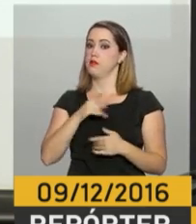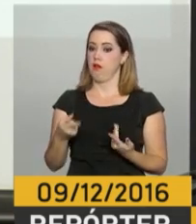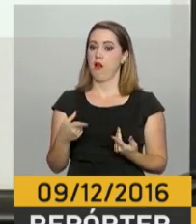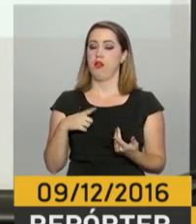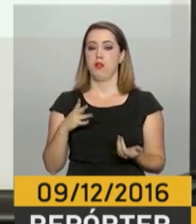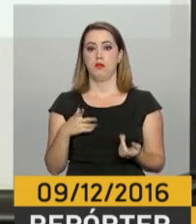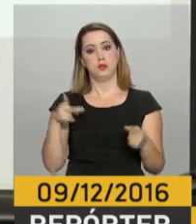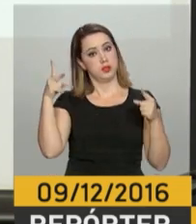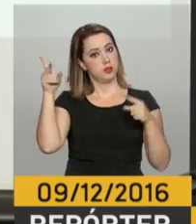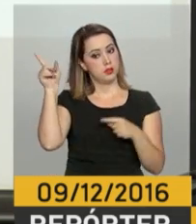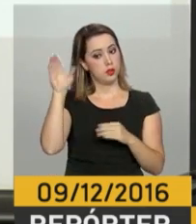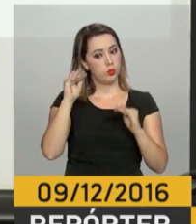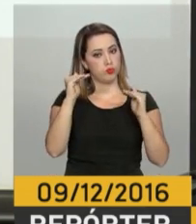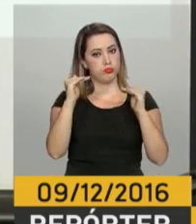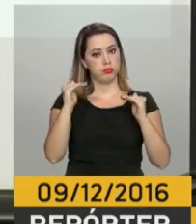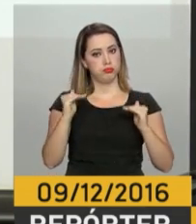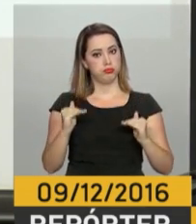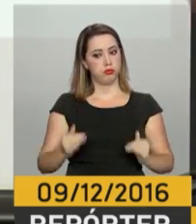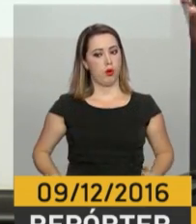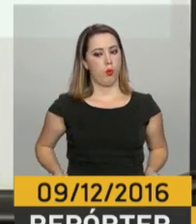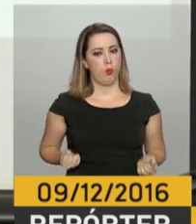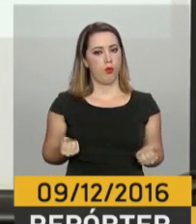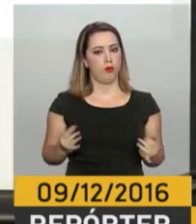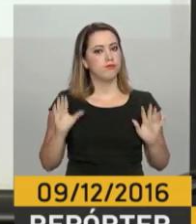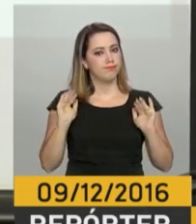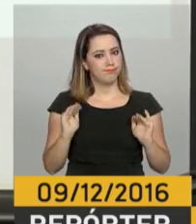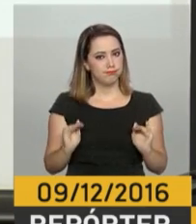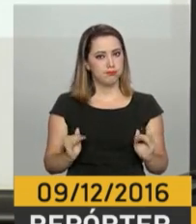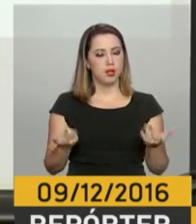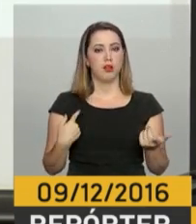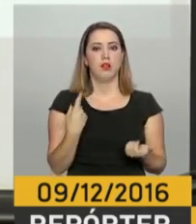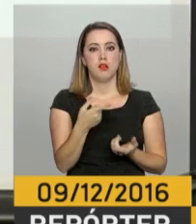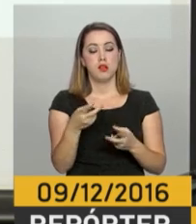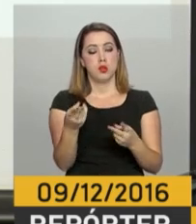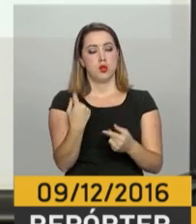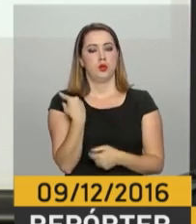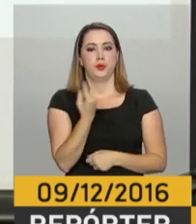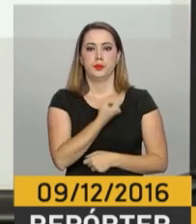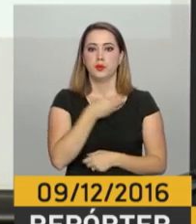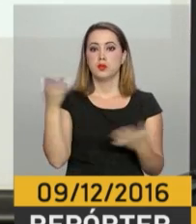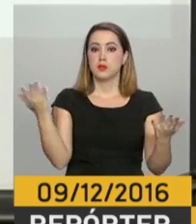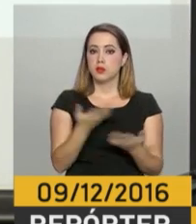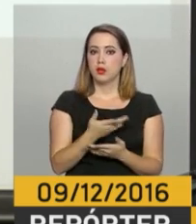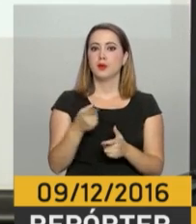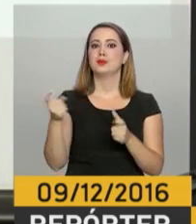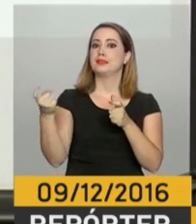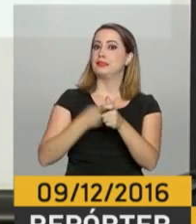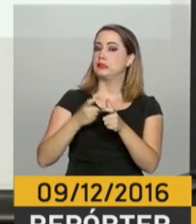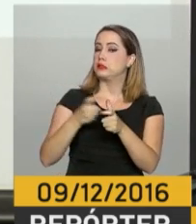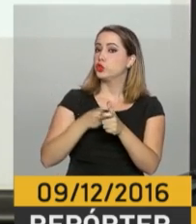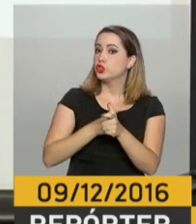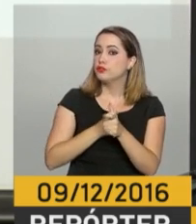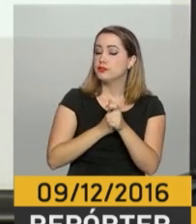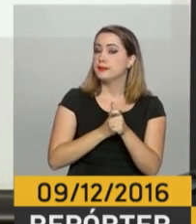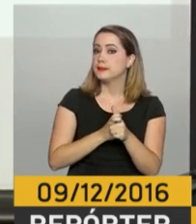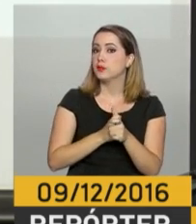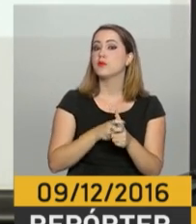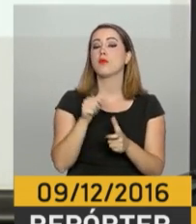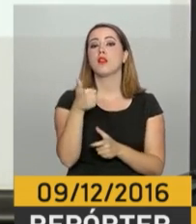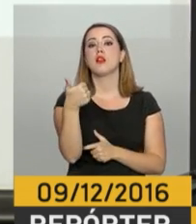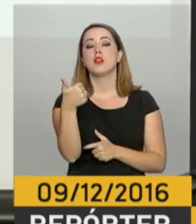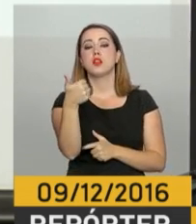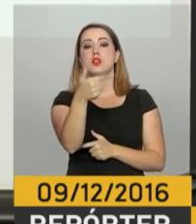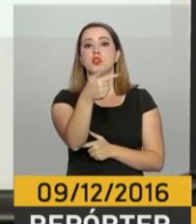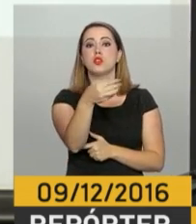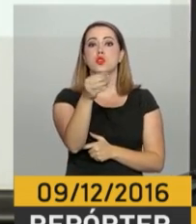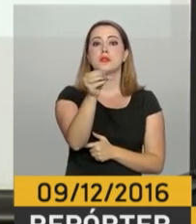tenta reduzir os seus gastos. Ora bem, nós estamos com um déficit neste ano de 170 bilhões